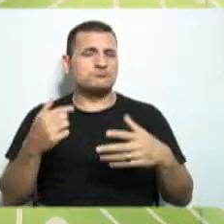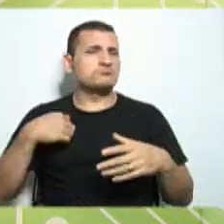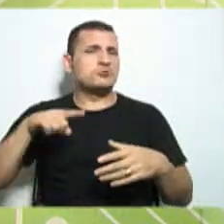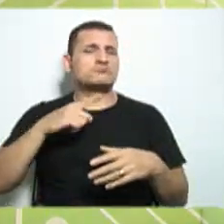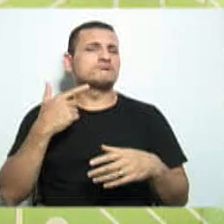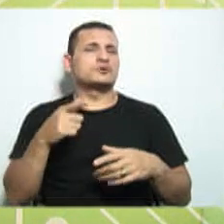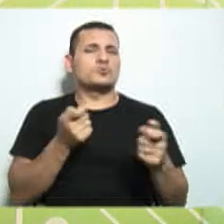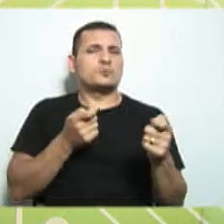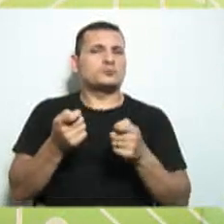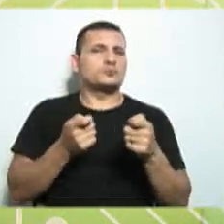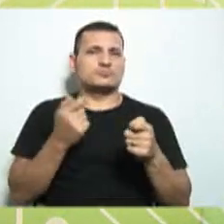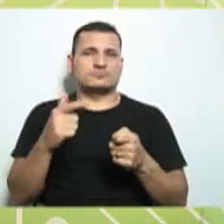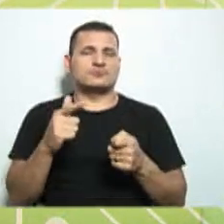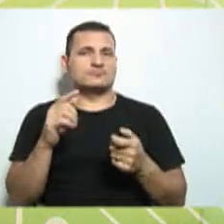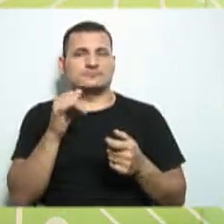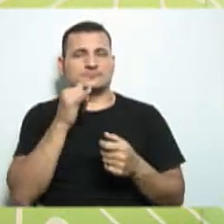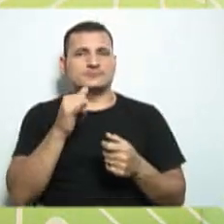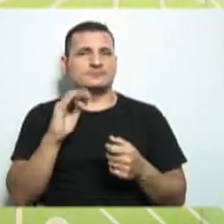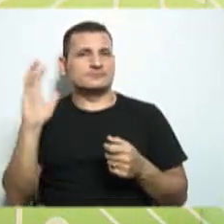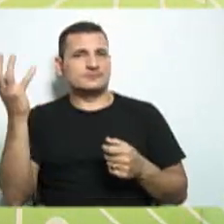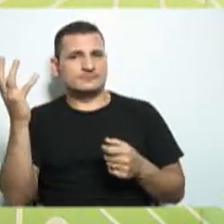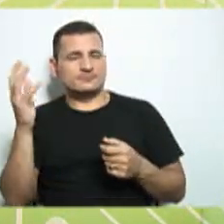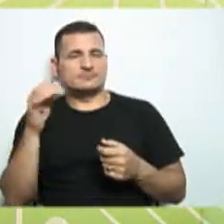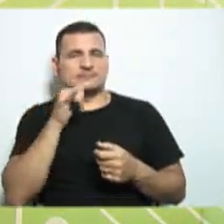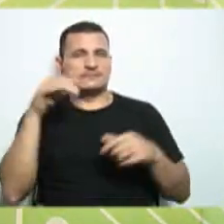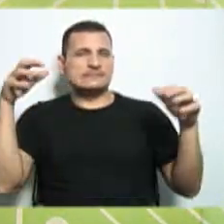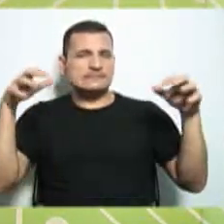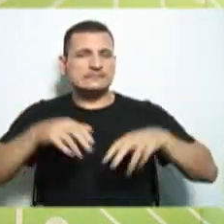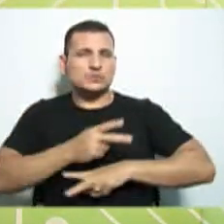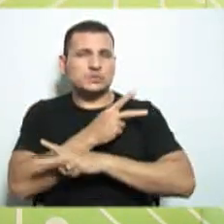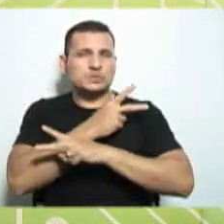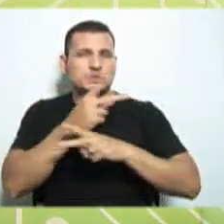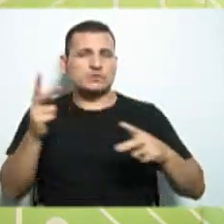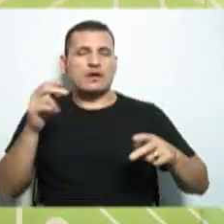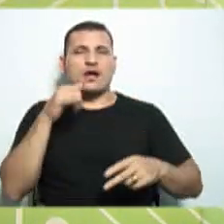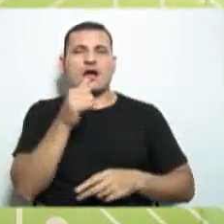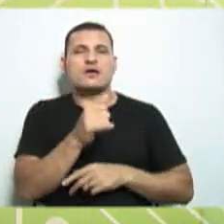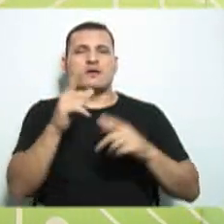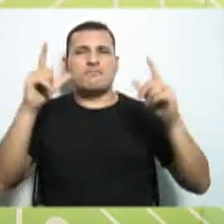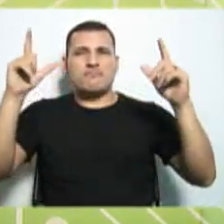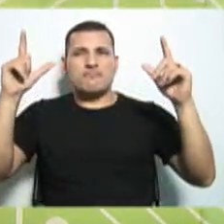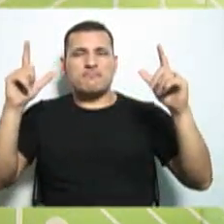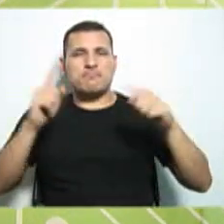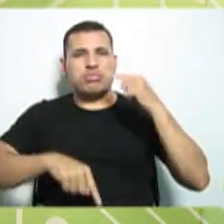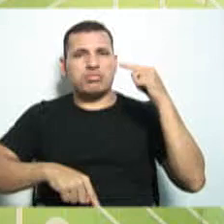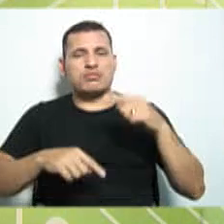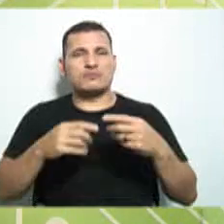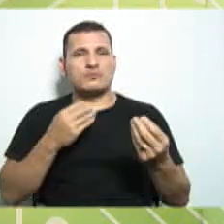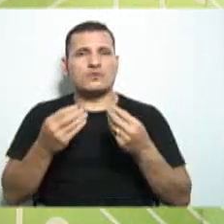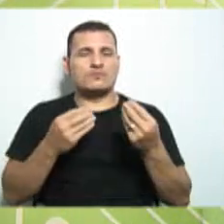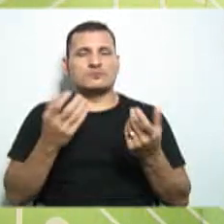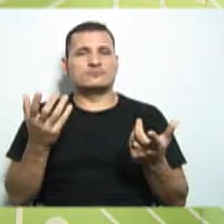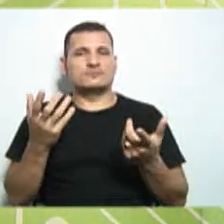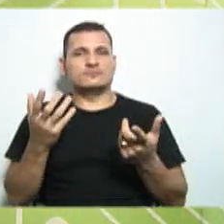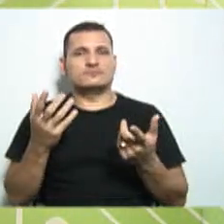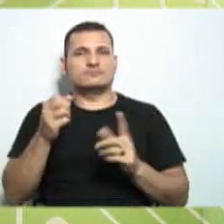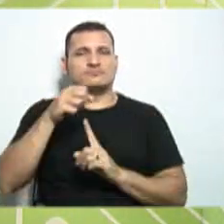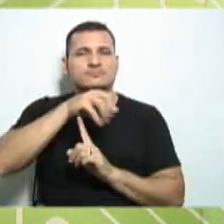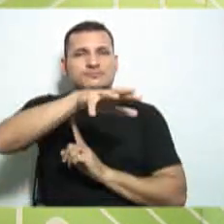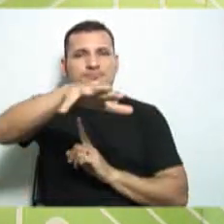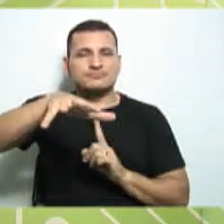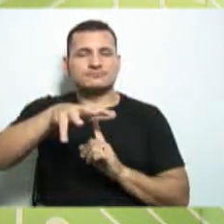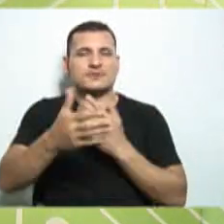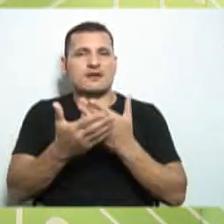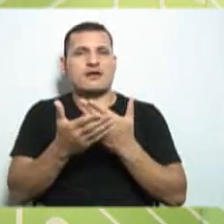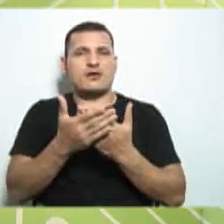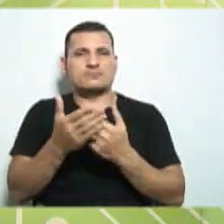clima, né? Se cair uma tempestade, né, e a energia foi embora, o sinal foi embora, como é que nós vamos chegar essa aula até você? É